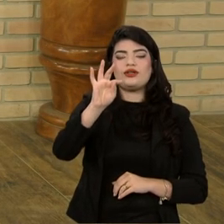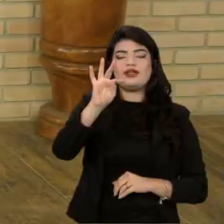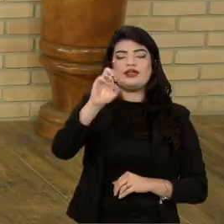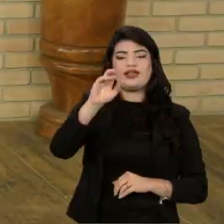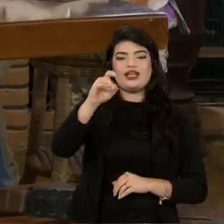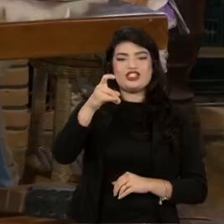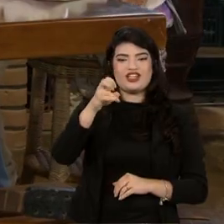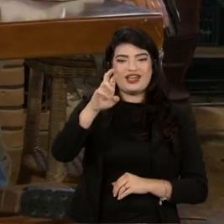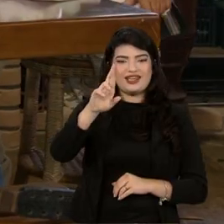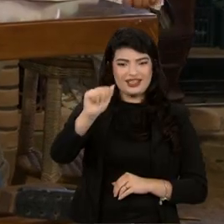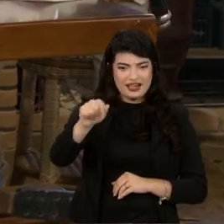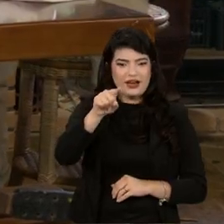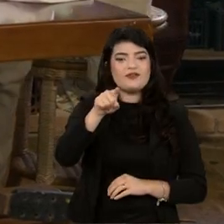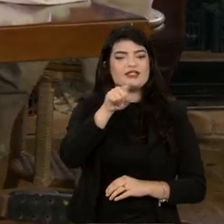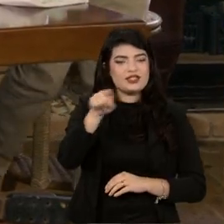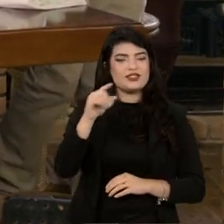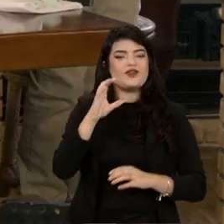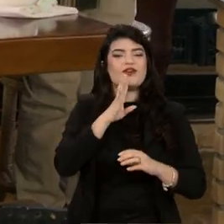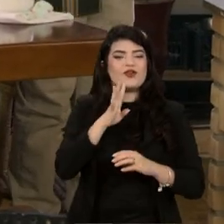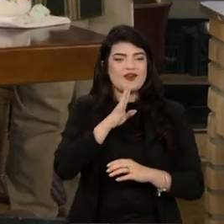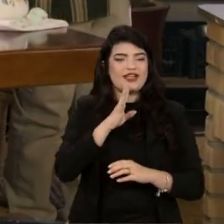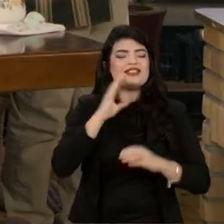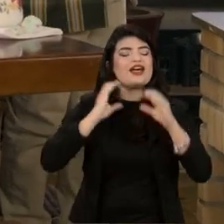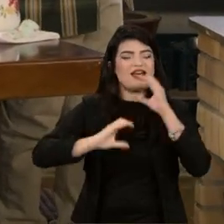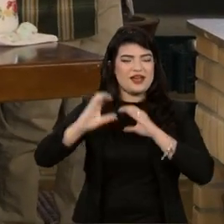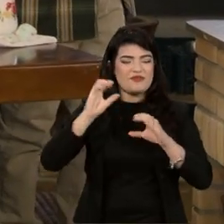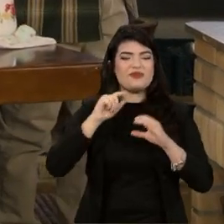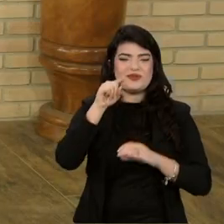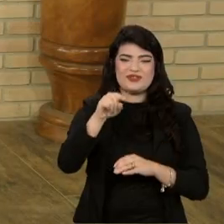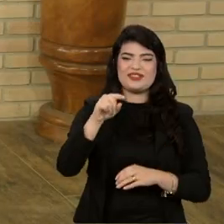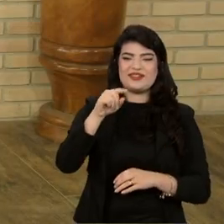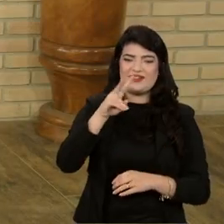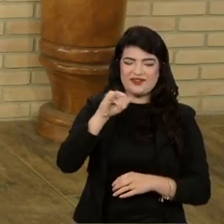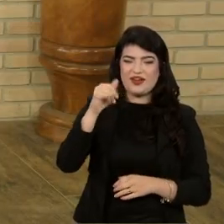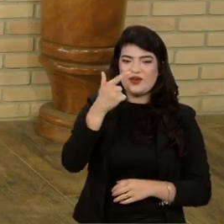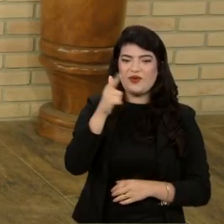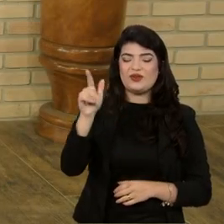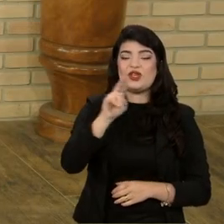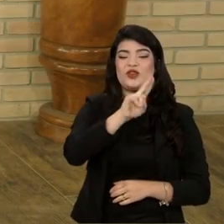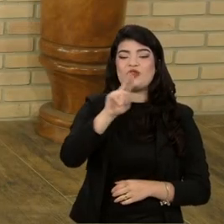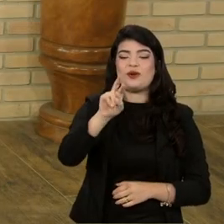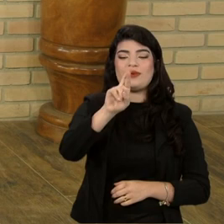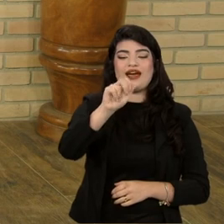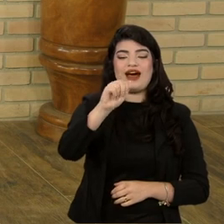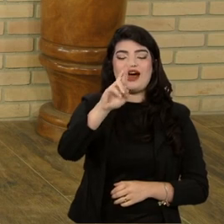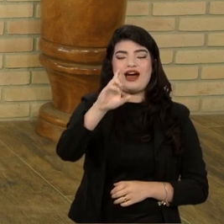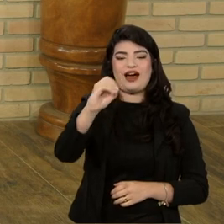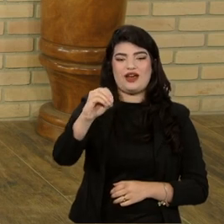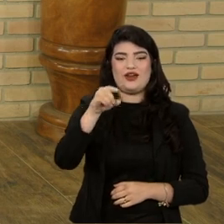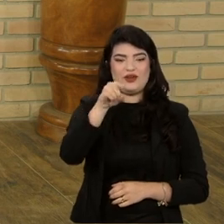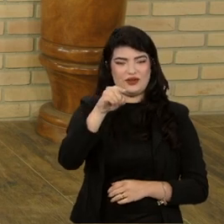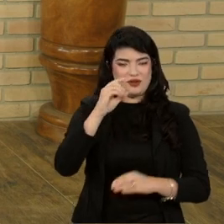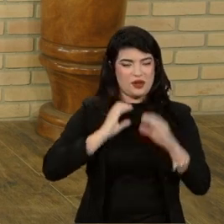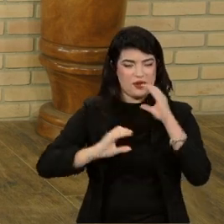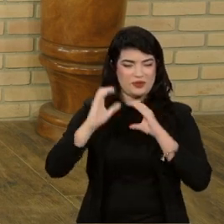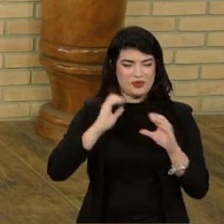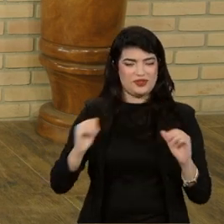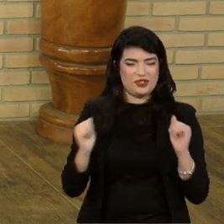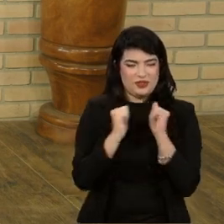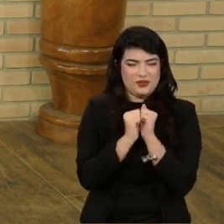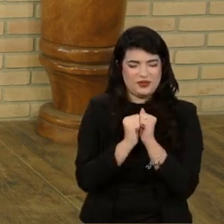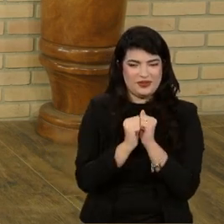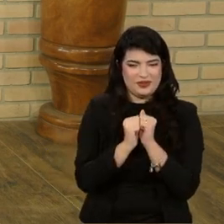pra vocês conhecerem. Vamos lá, tá depois da prosseia, Bavini. Raro. Eita, Raro. Marcão Bavini, Ângela Reis e Sérgio